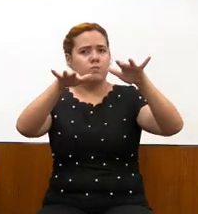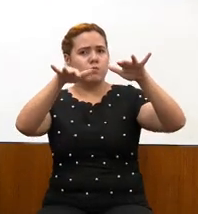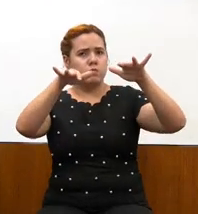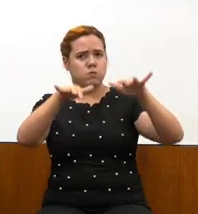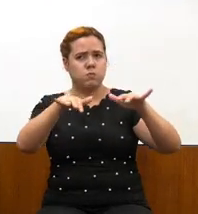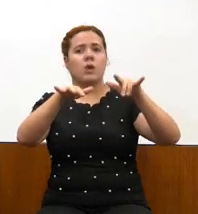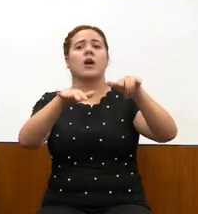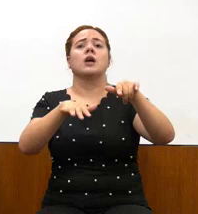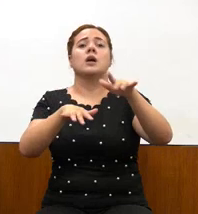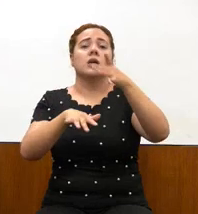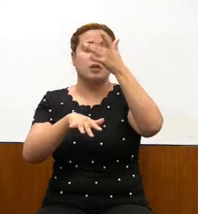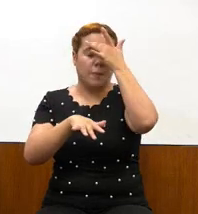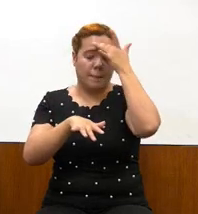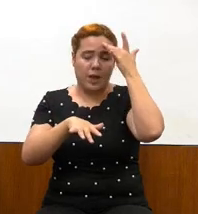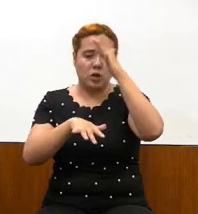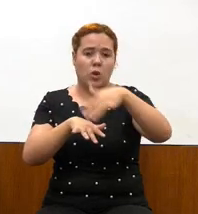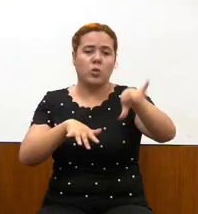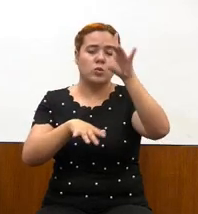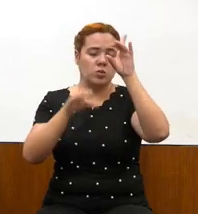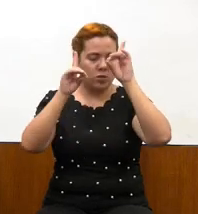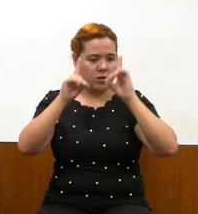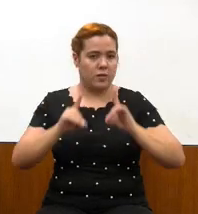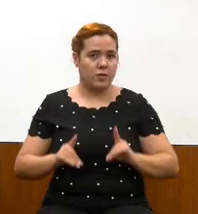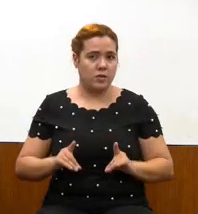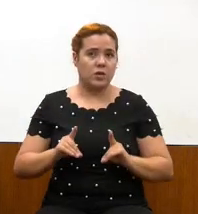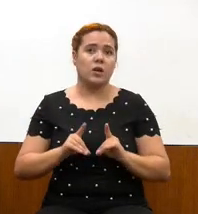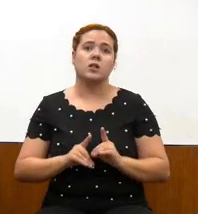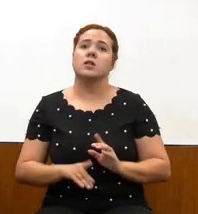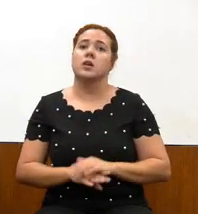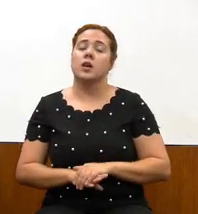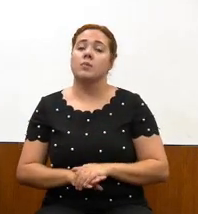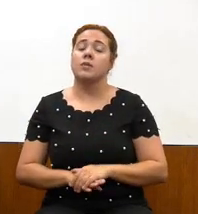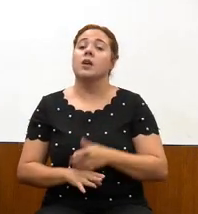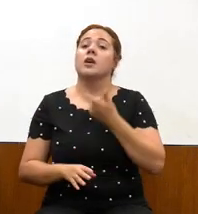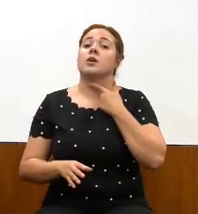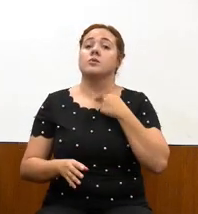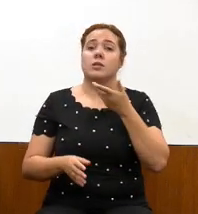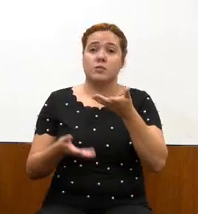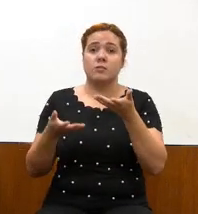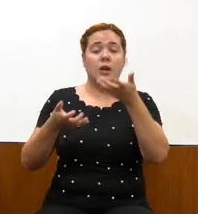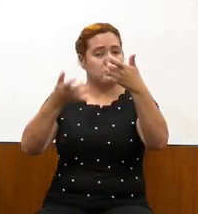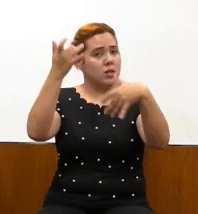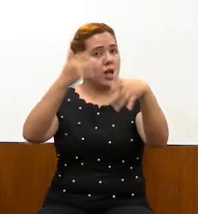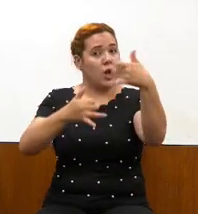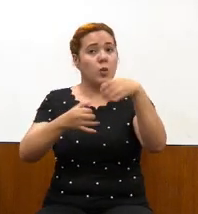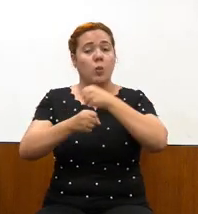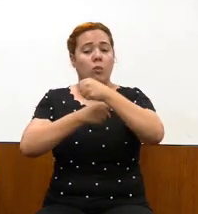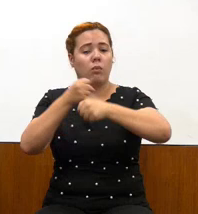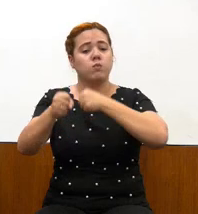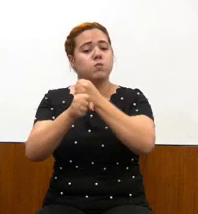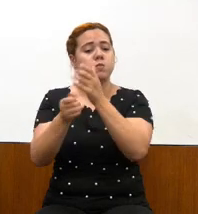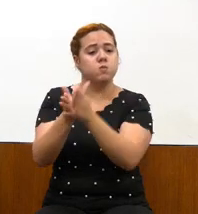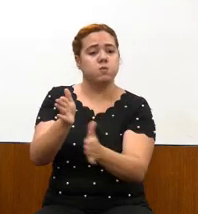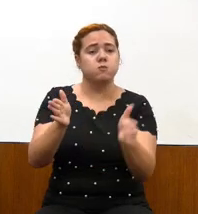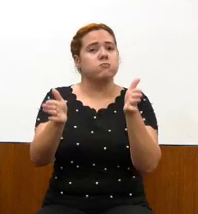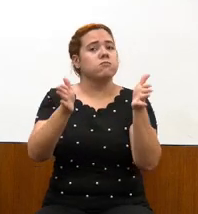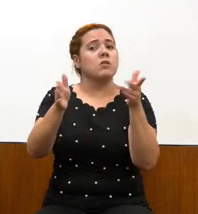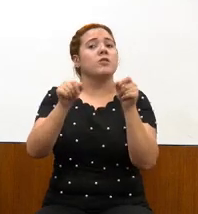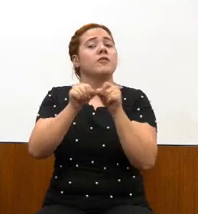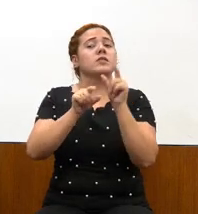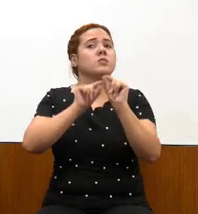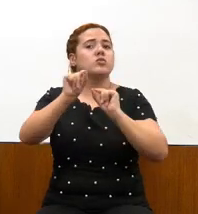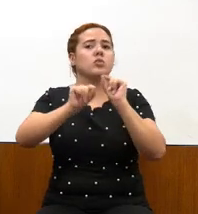2023, quero, como presidente, fazer um balanço das nossas atividades ao longo desse ano, quando trabalhamos